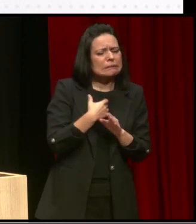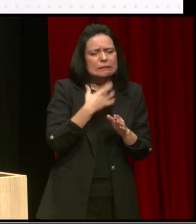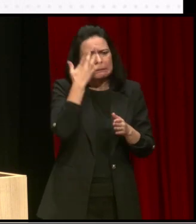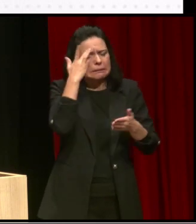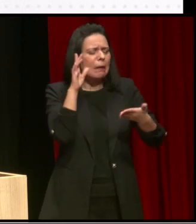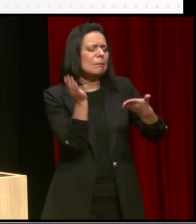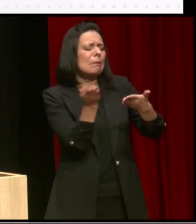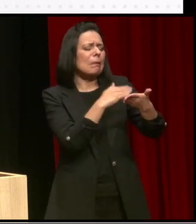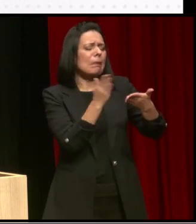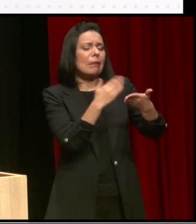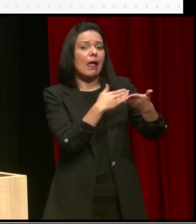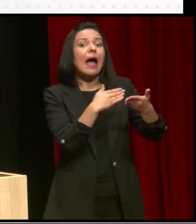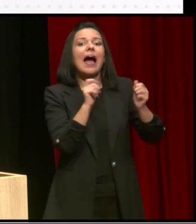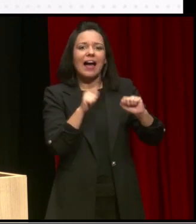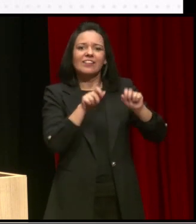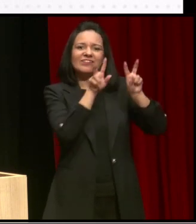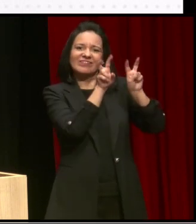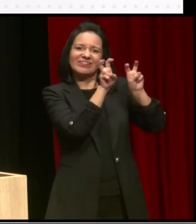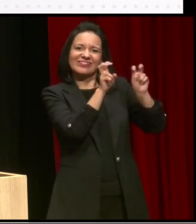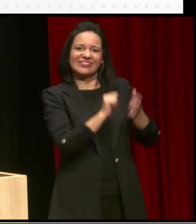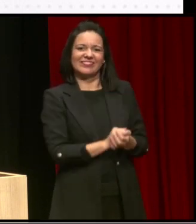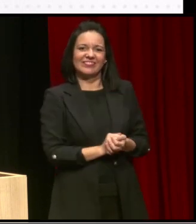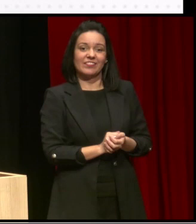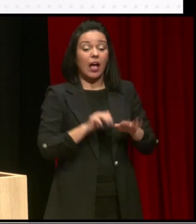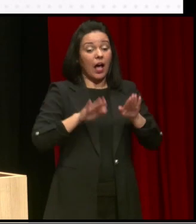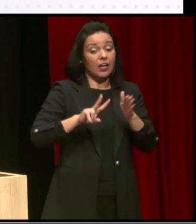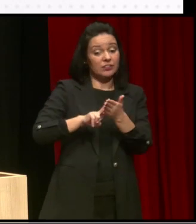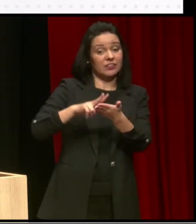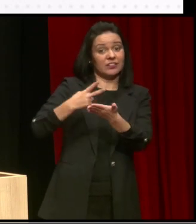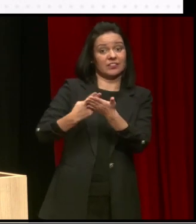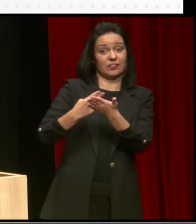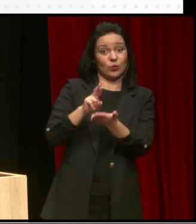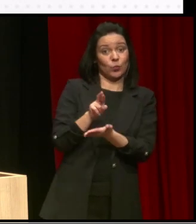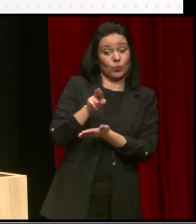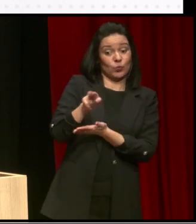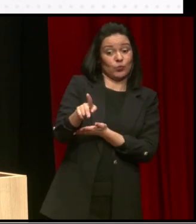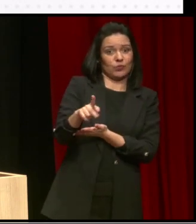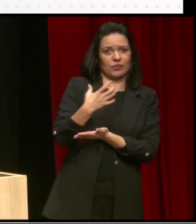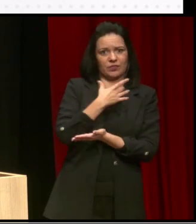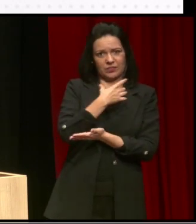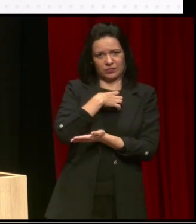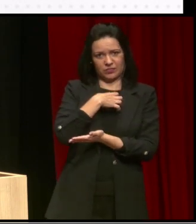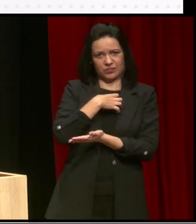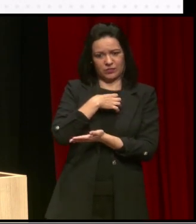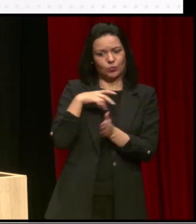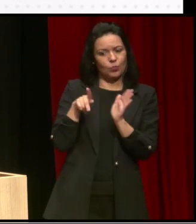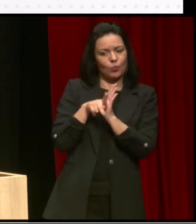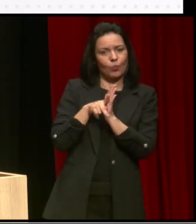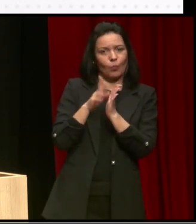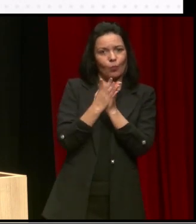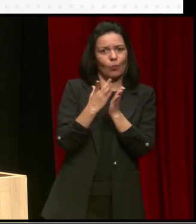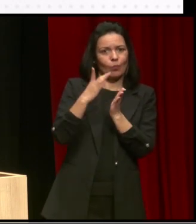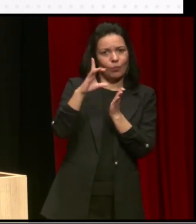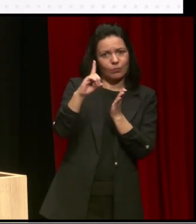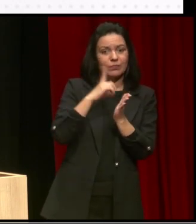vocês vão ver que tem outras traduções de Bíblia que tem outro tipo de título. Porque o tradutor, o editor daquela Bíblia, ele achou que aquela seção da